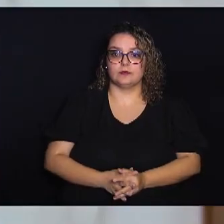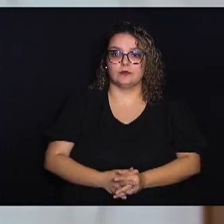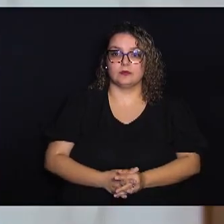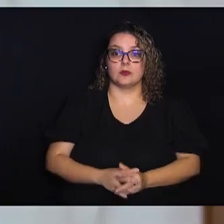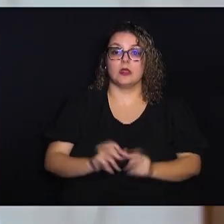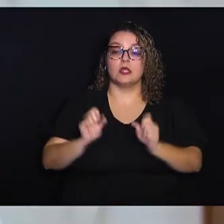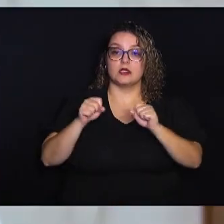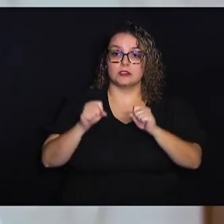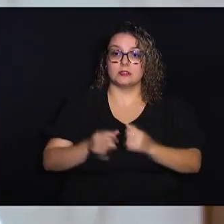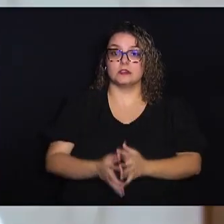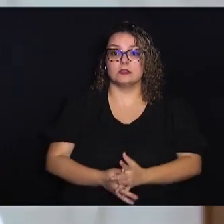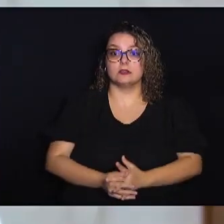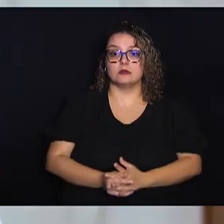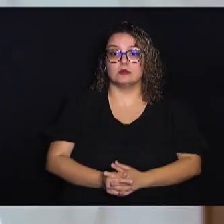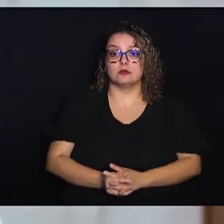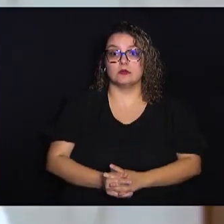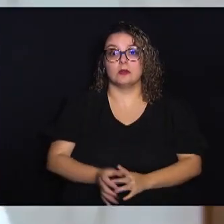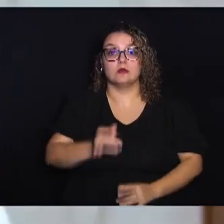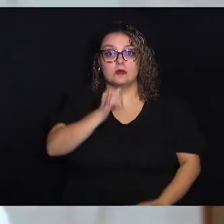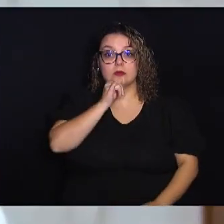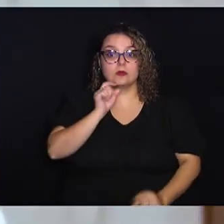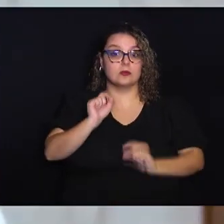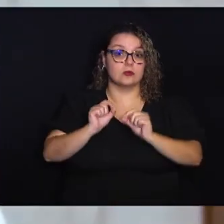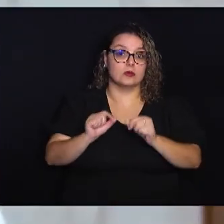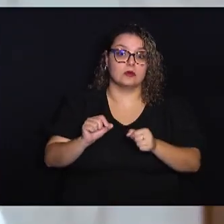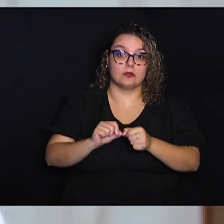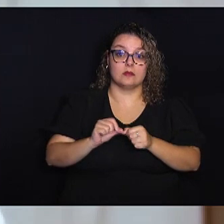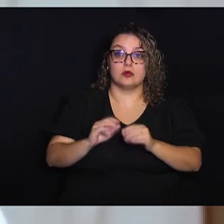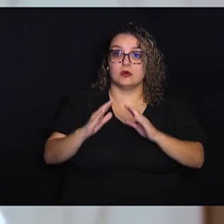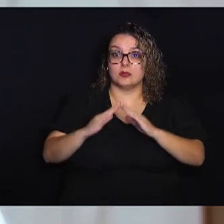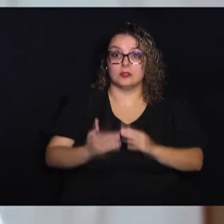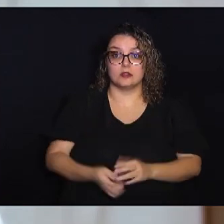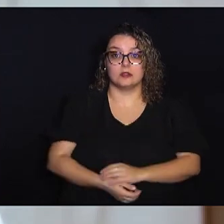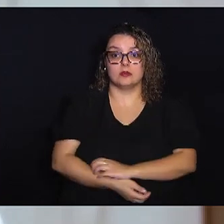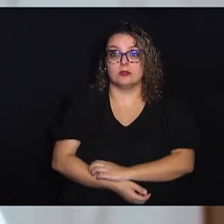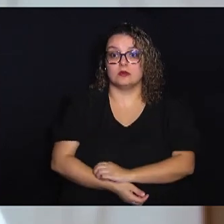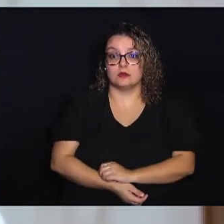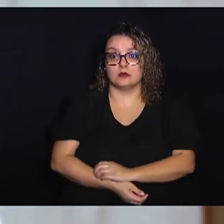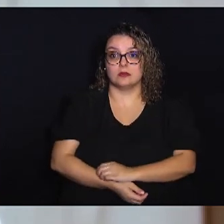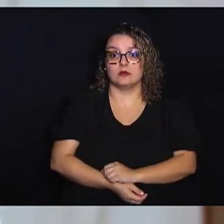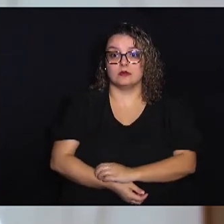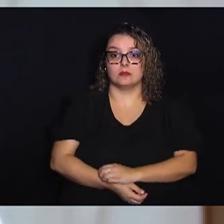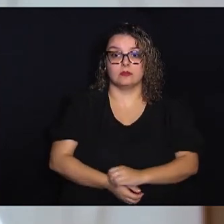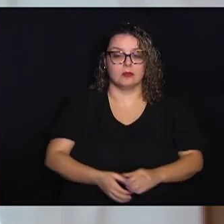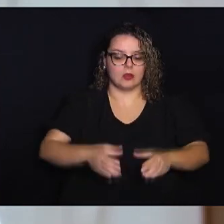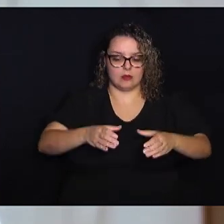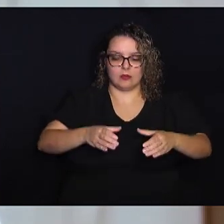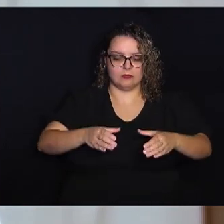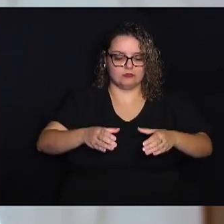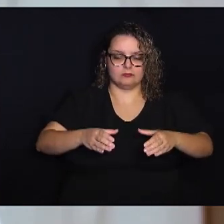Sim. Eu posso citar de exemplo assim o que eu faço em casa quando isso acontece. Simplesmente eu coloco um balde ou uma